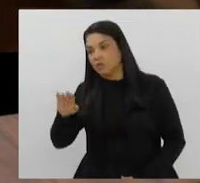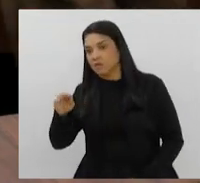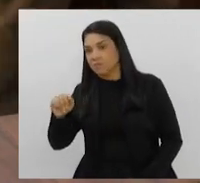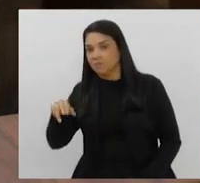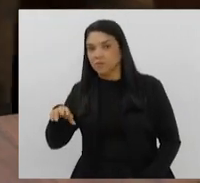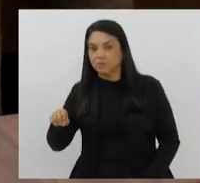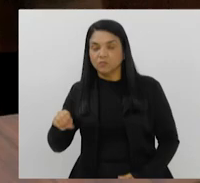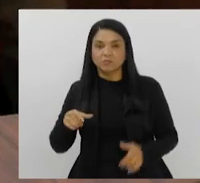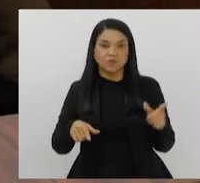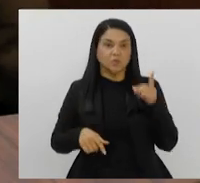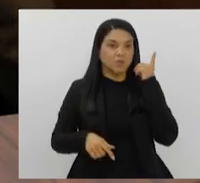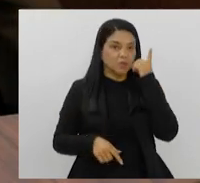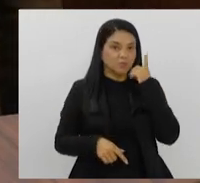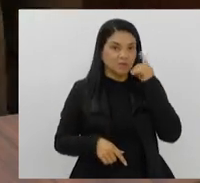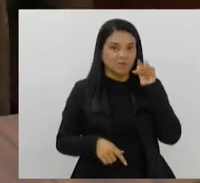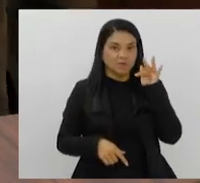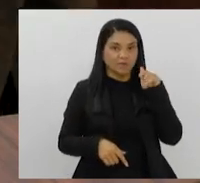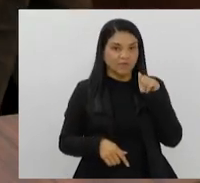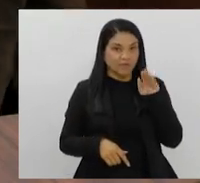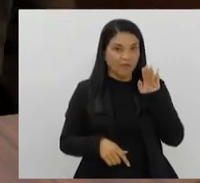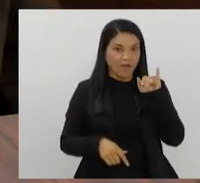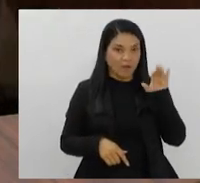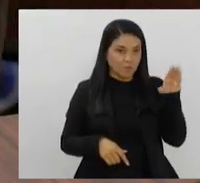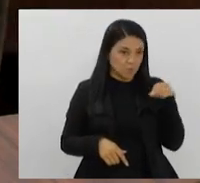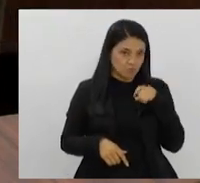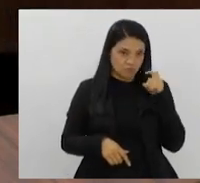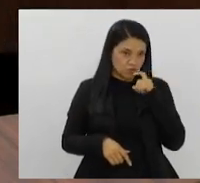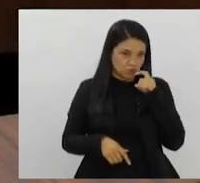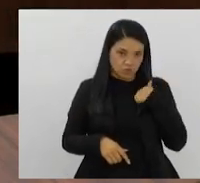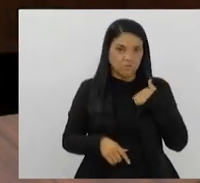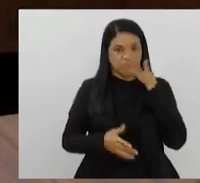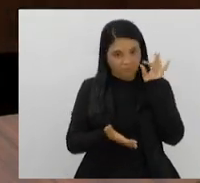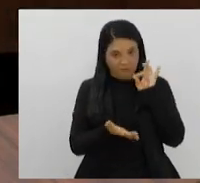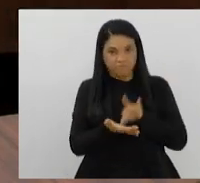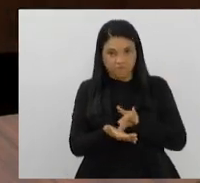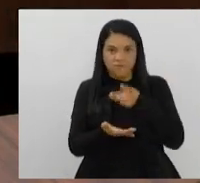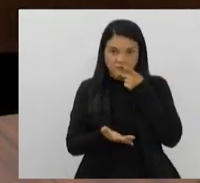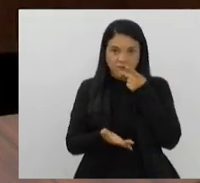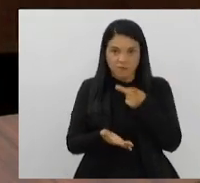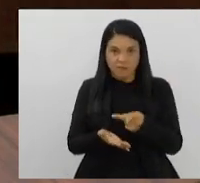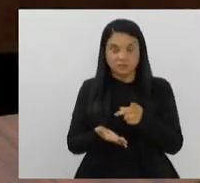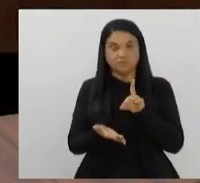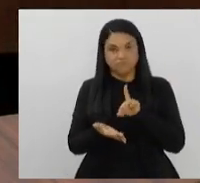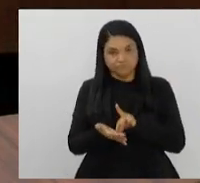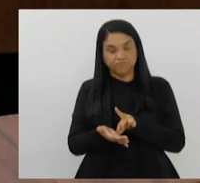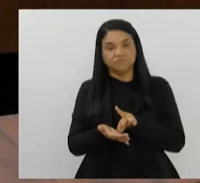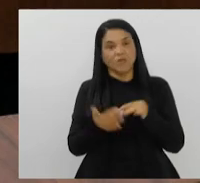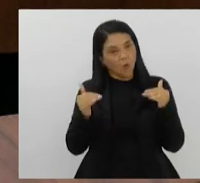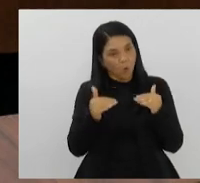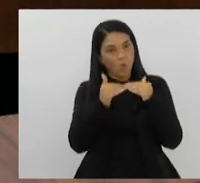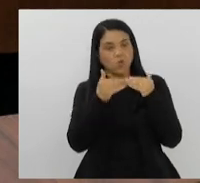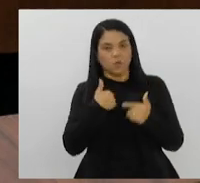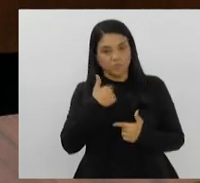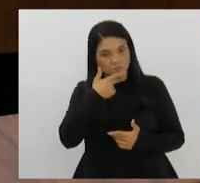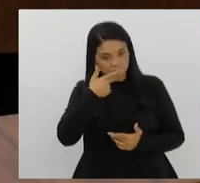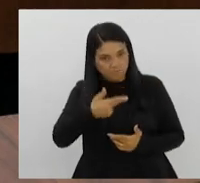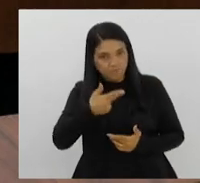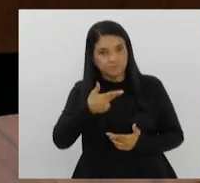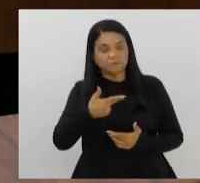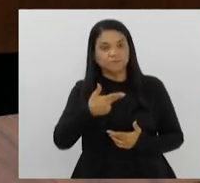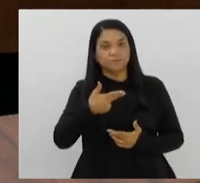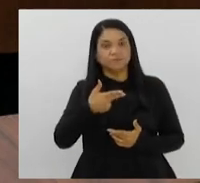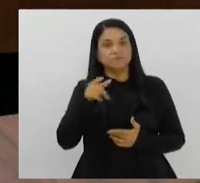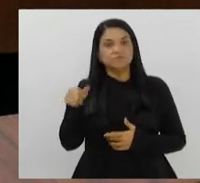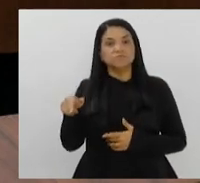deputado Fábio Silva não vai me desmentir, talvez seja um dos países que mais